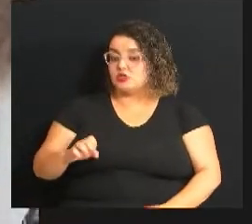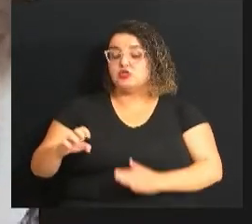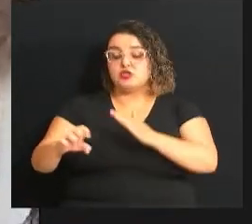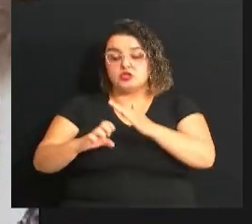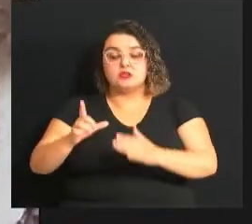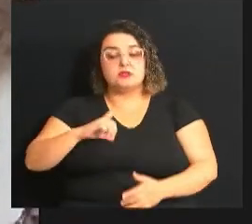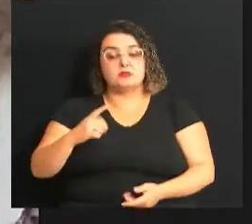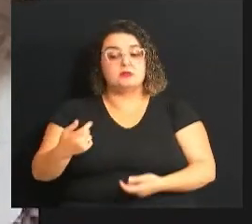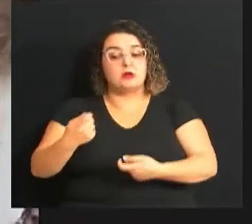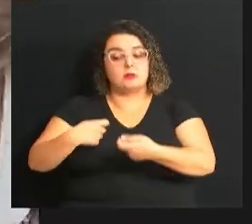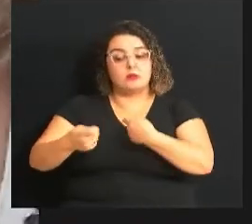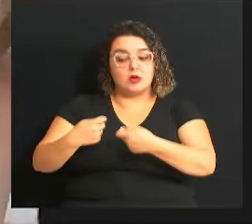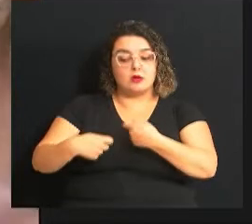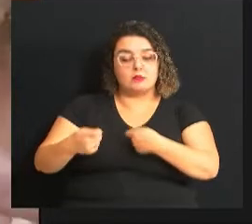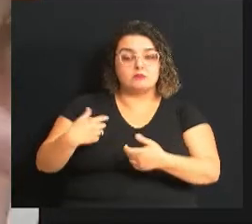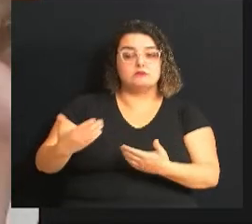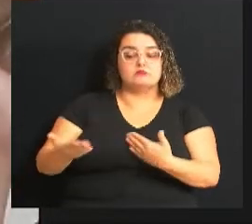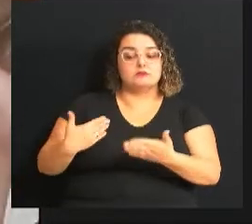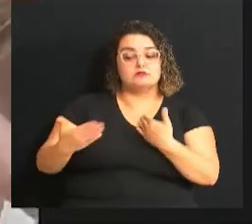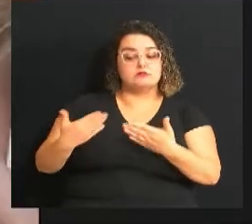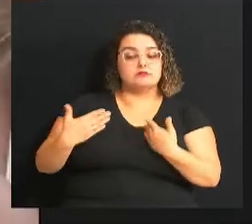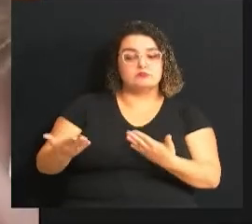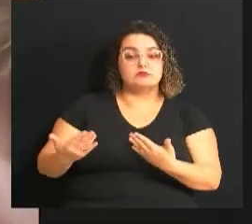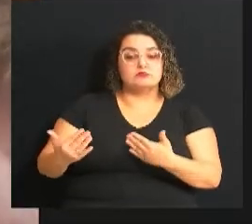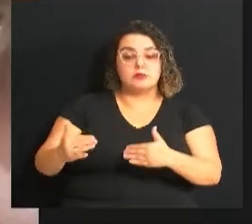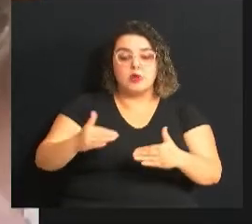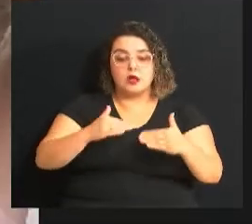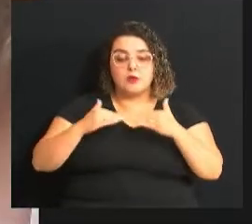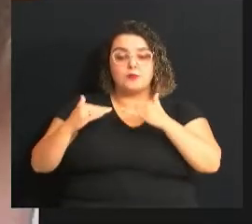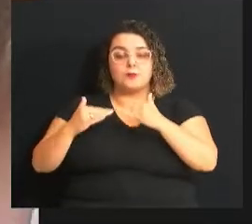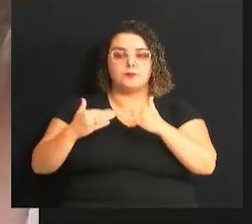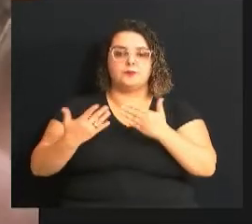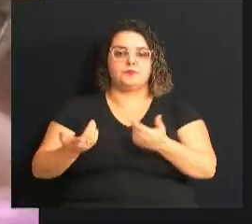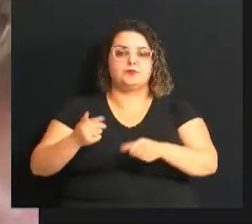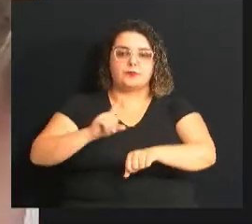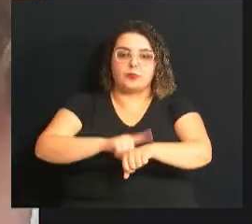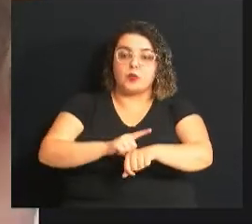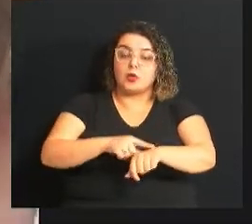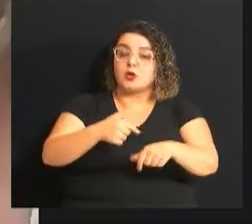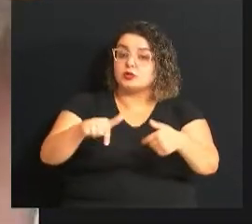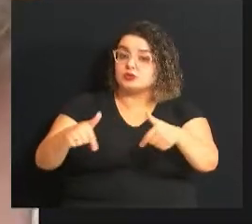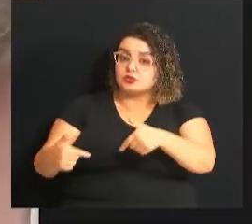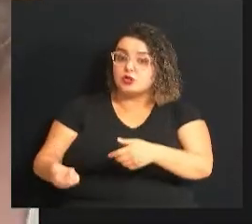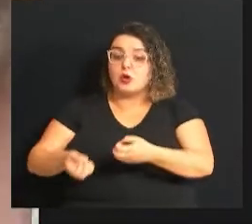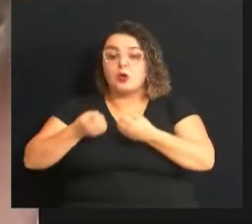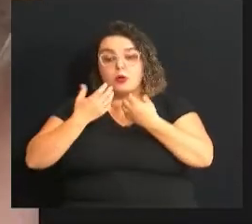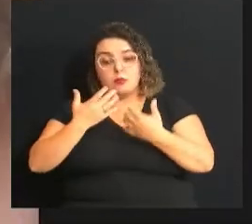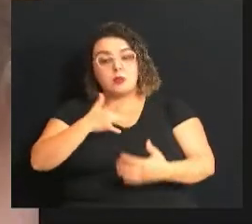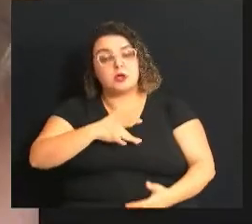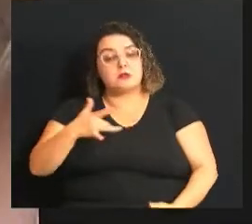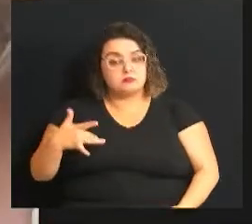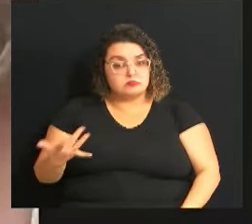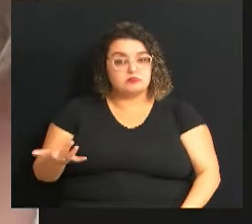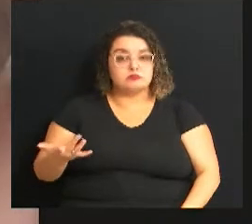negociação e essa harmonização de hora de trabalho, com bem-estar e com a própria necessidade da empresa